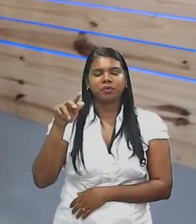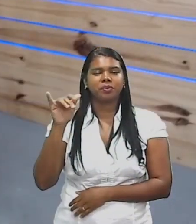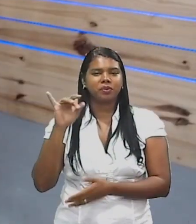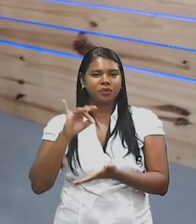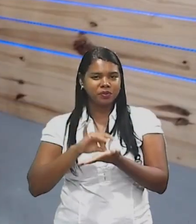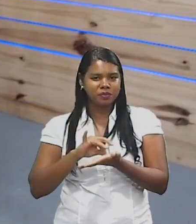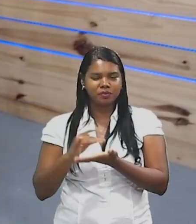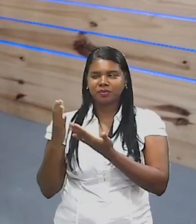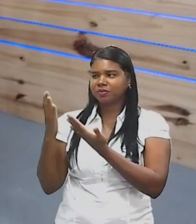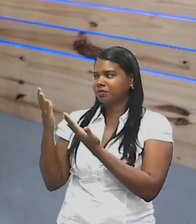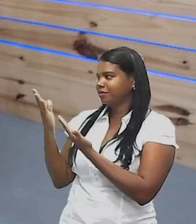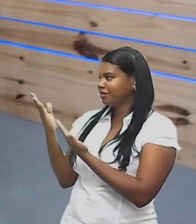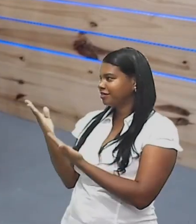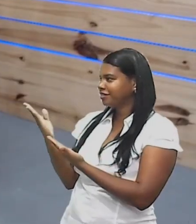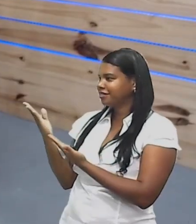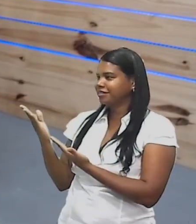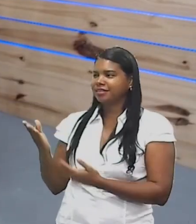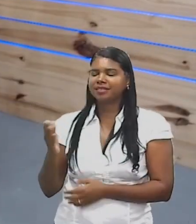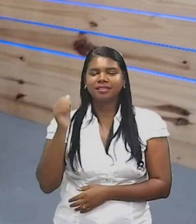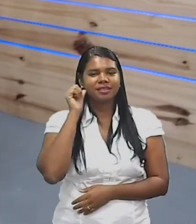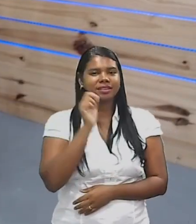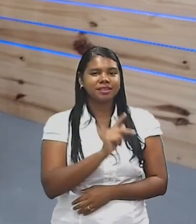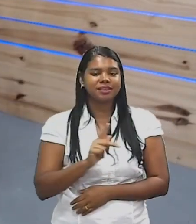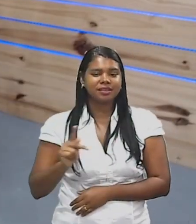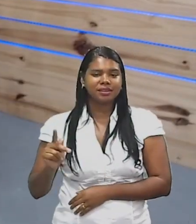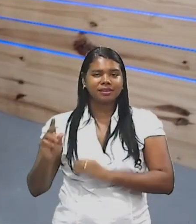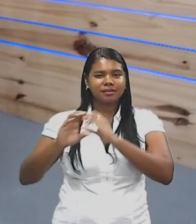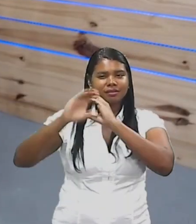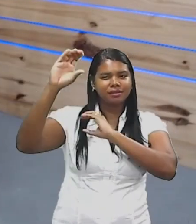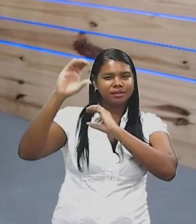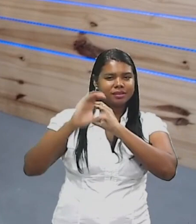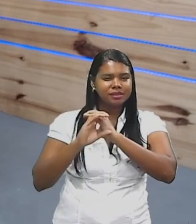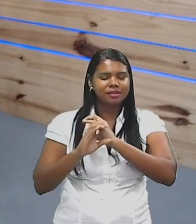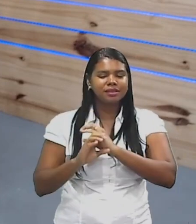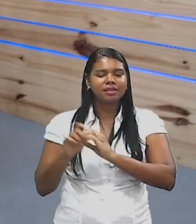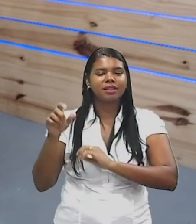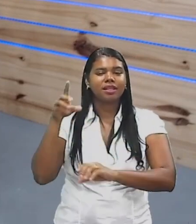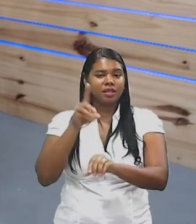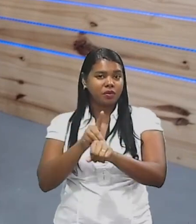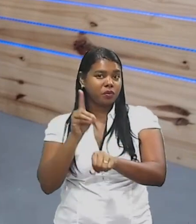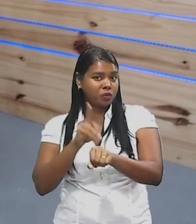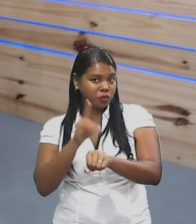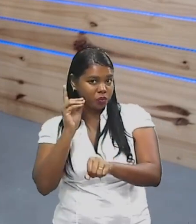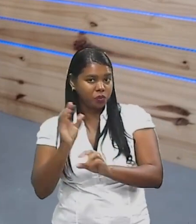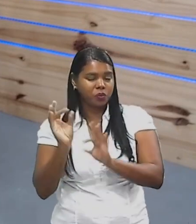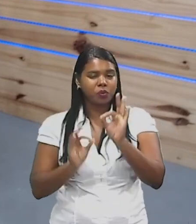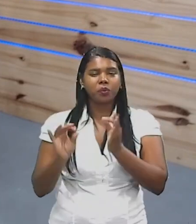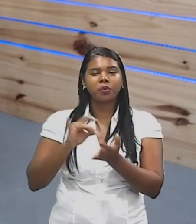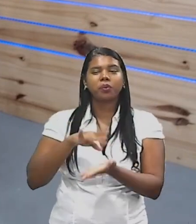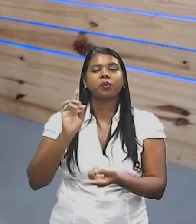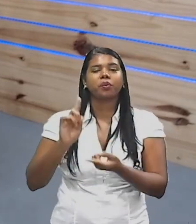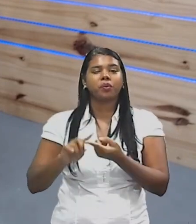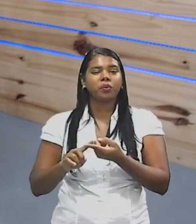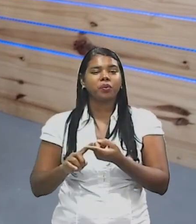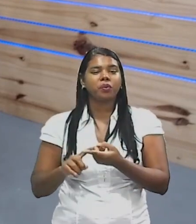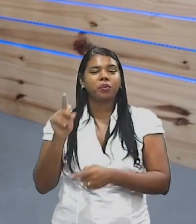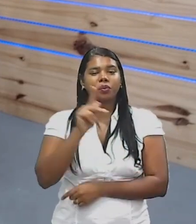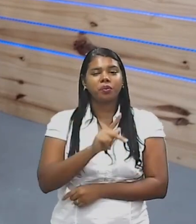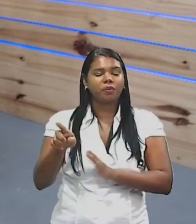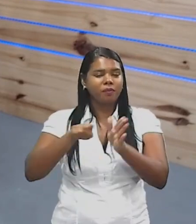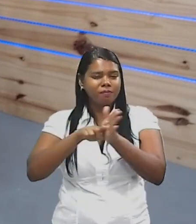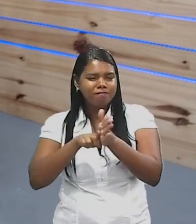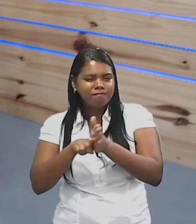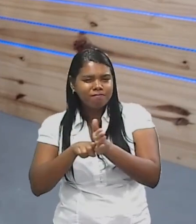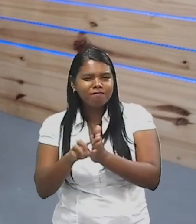da UFPE. Né? A professora ela é engenheira civil, ela é doutora em engenharia da produção, é professora